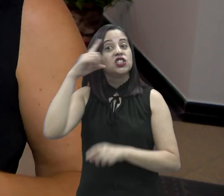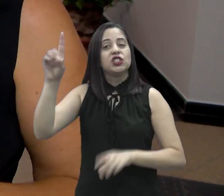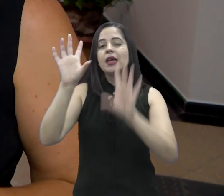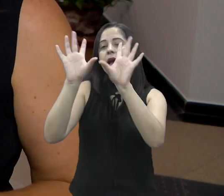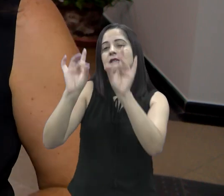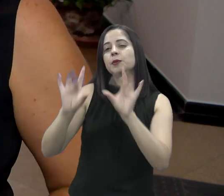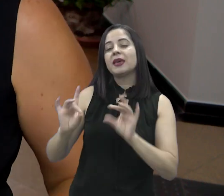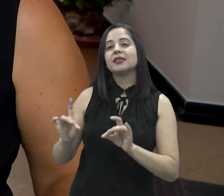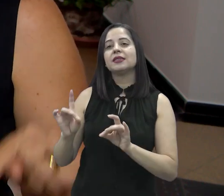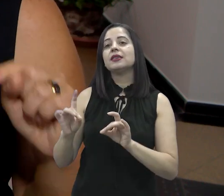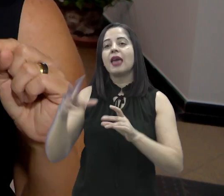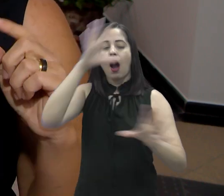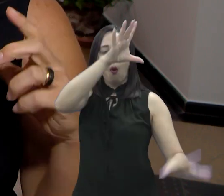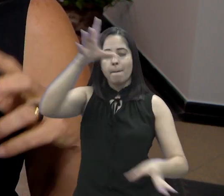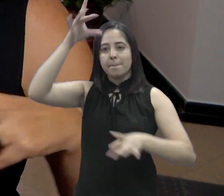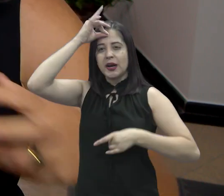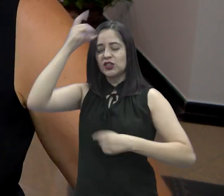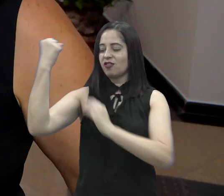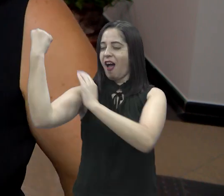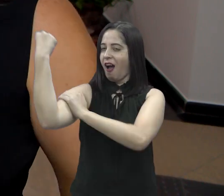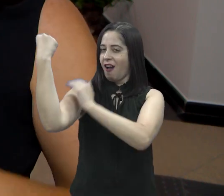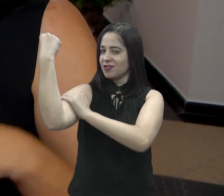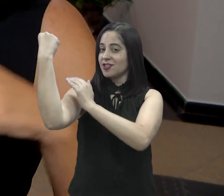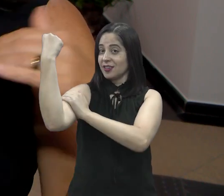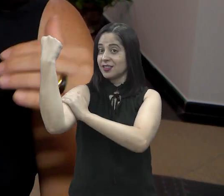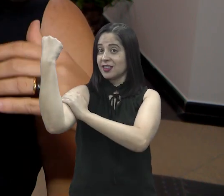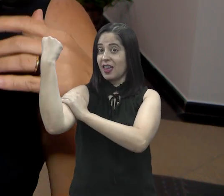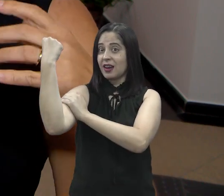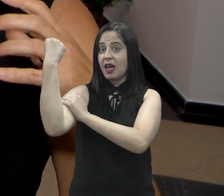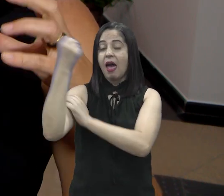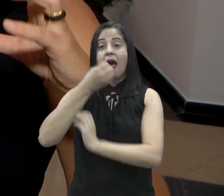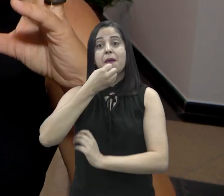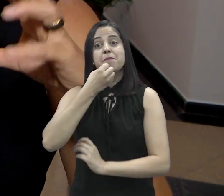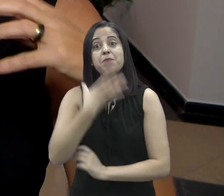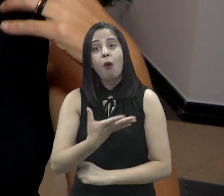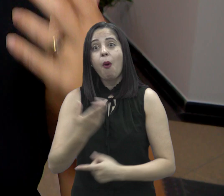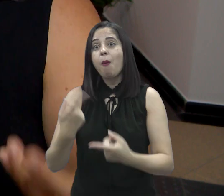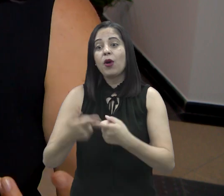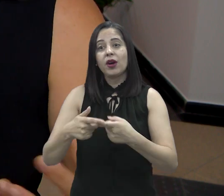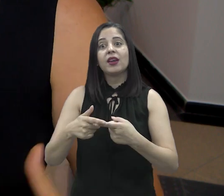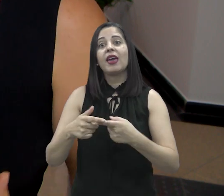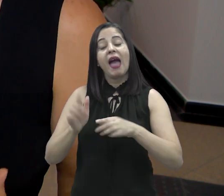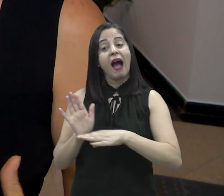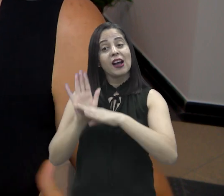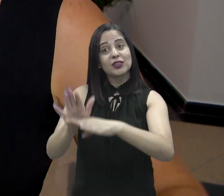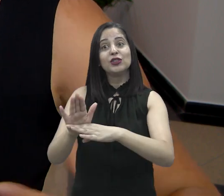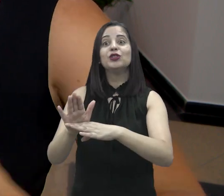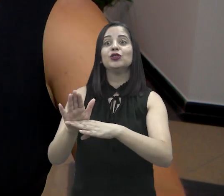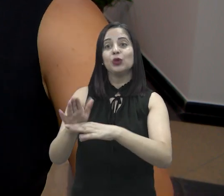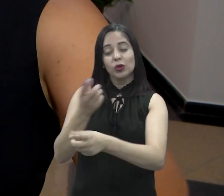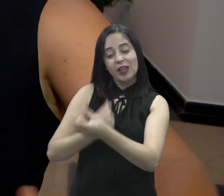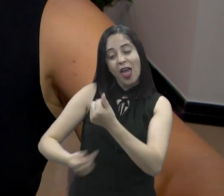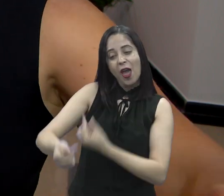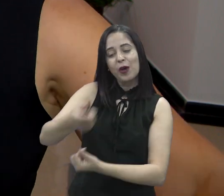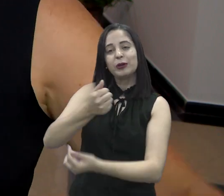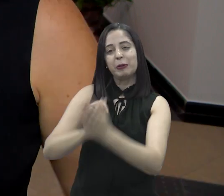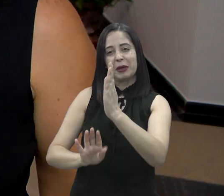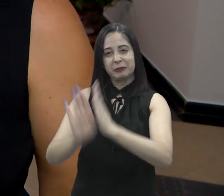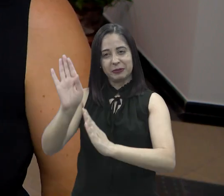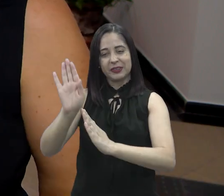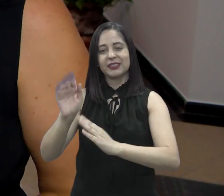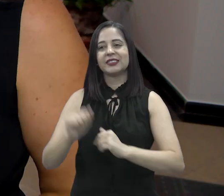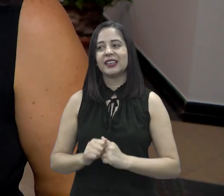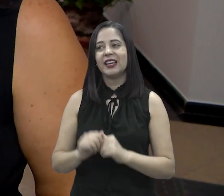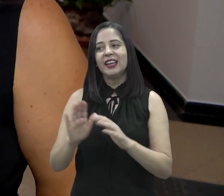que movimentam o comércio, que movimentam os jovens, que movimentam um outro olhar e que isso faz com que a gente também